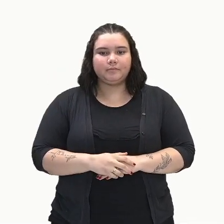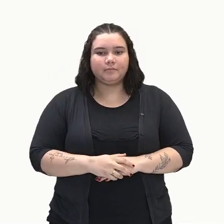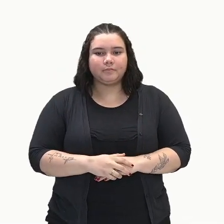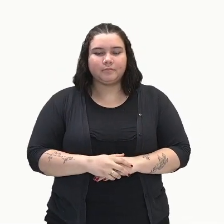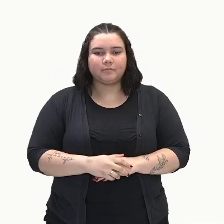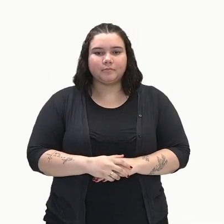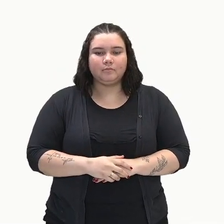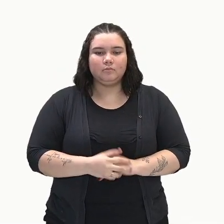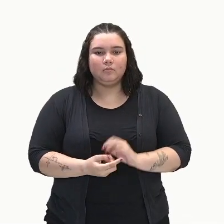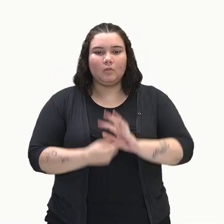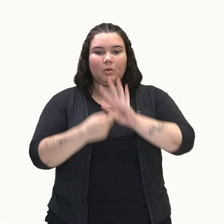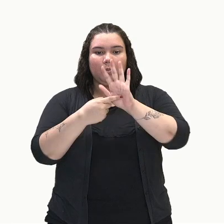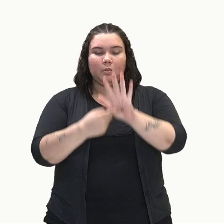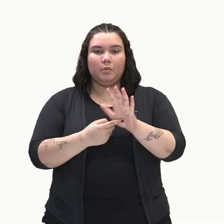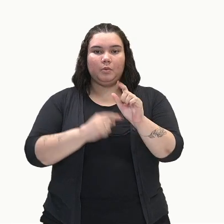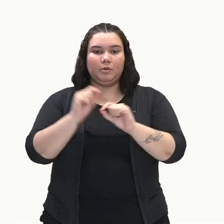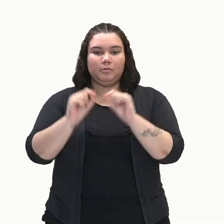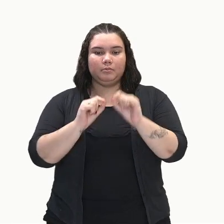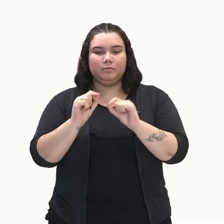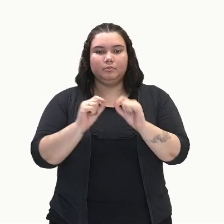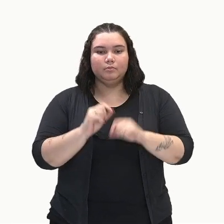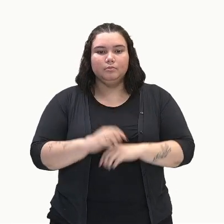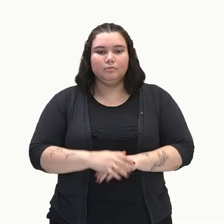No caso da PG,